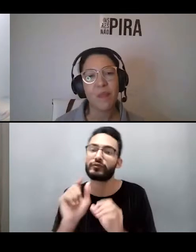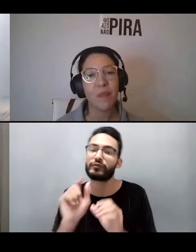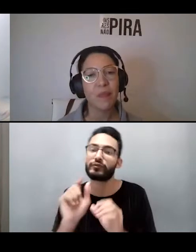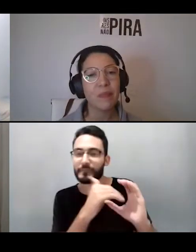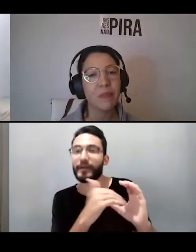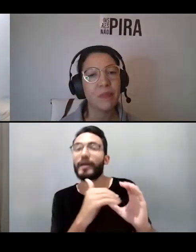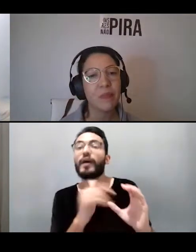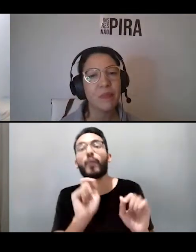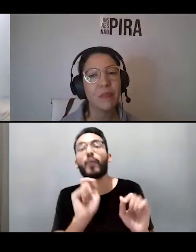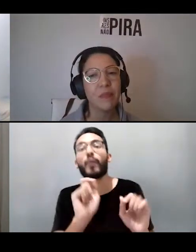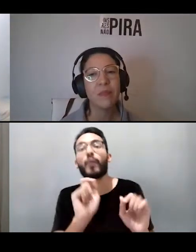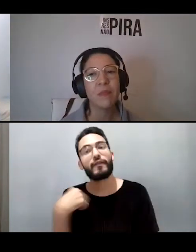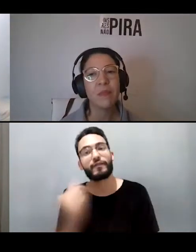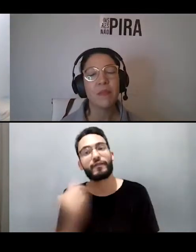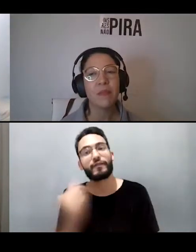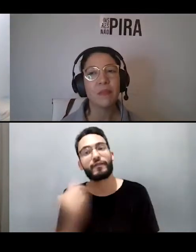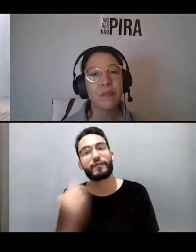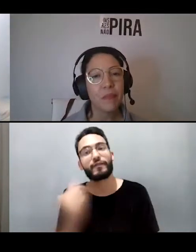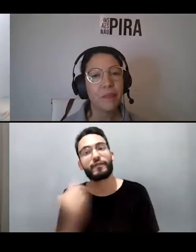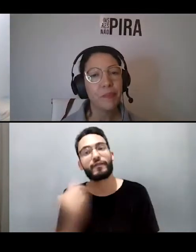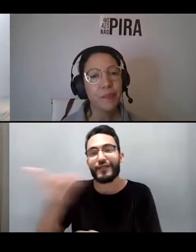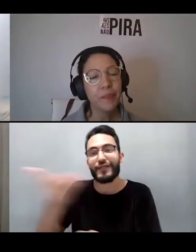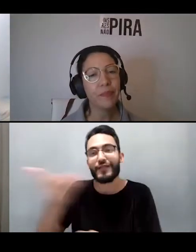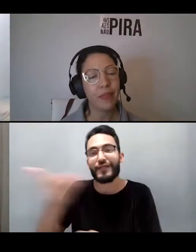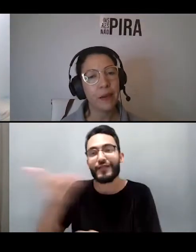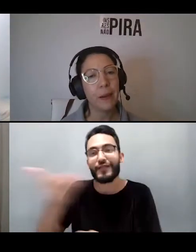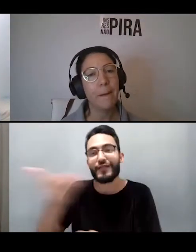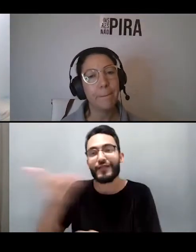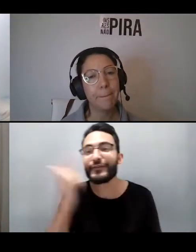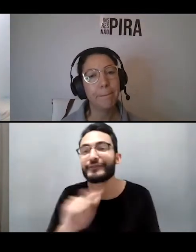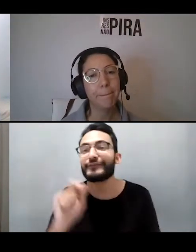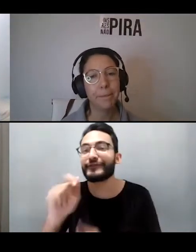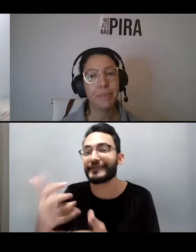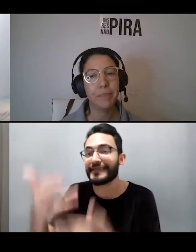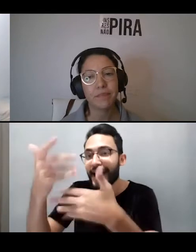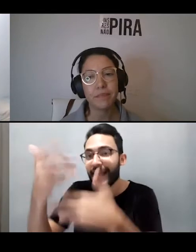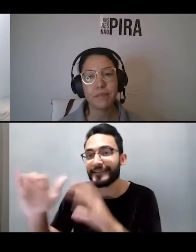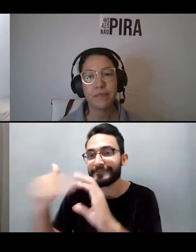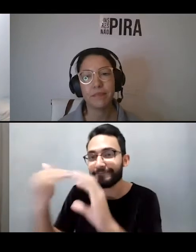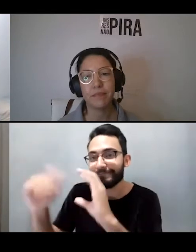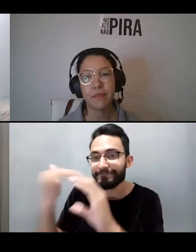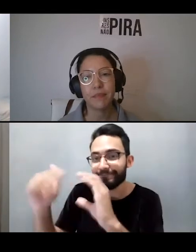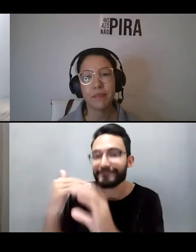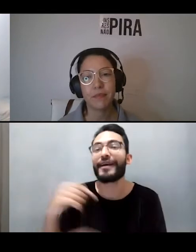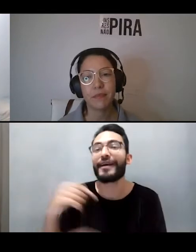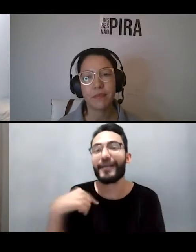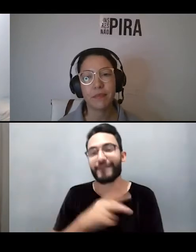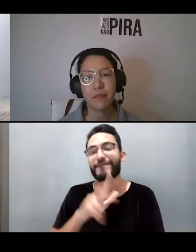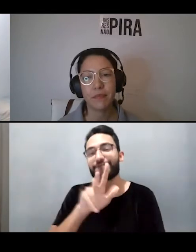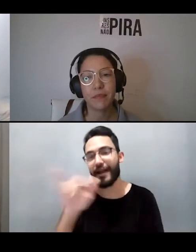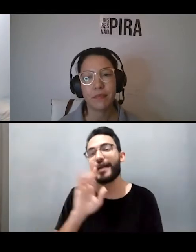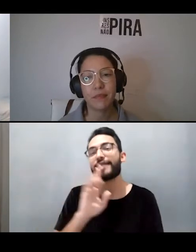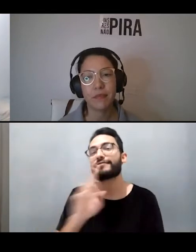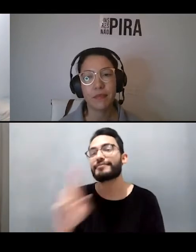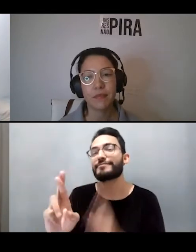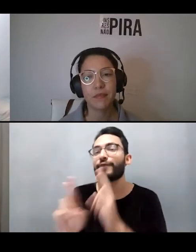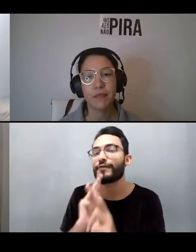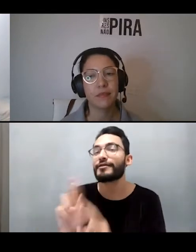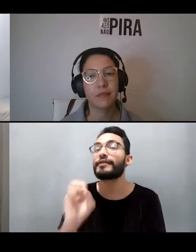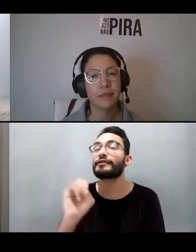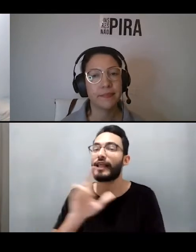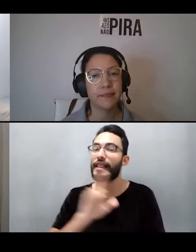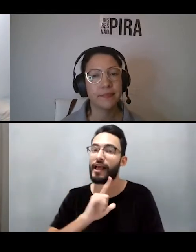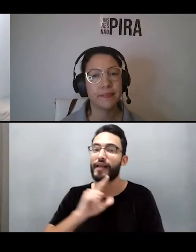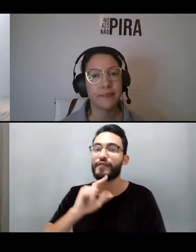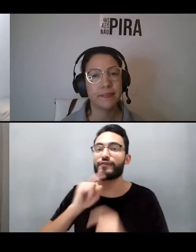vocês participarem, então é muito legal essa troca, para vocês participarem aqui no chat com a gente. No final a gente vai responder se tiverem algumas dúvidas.